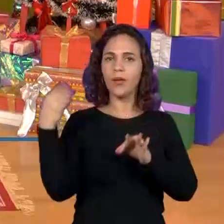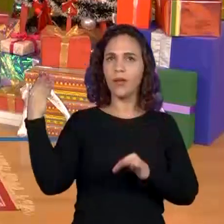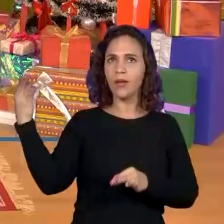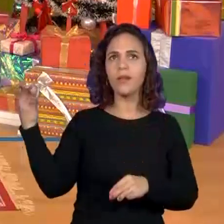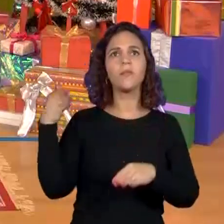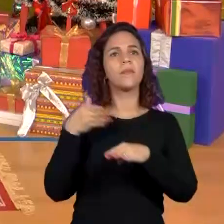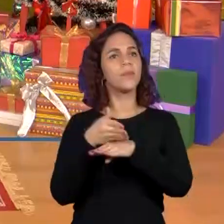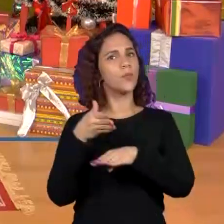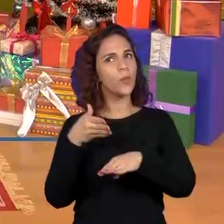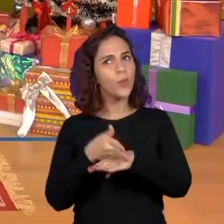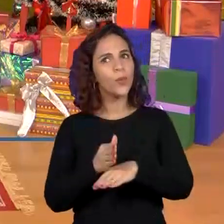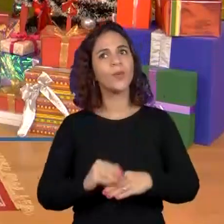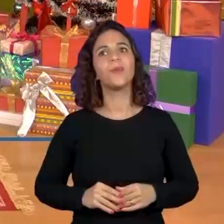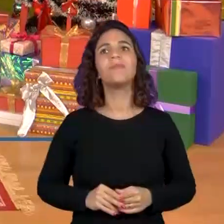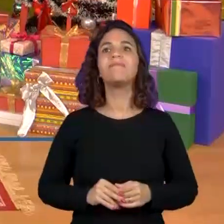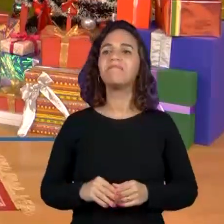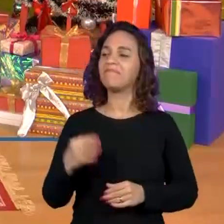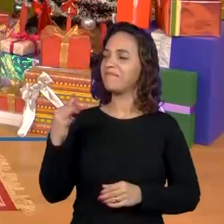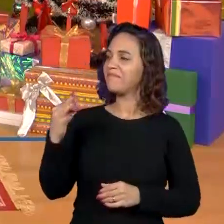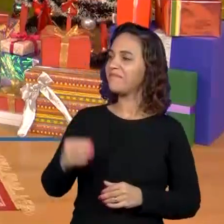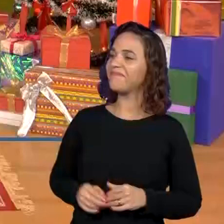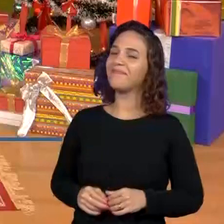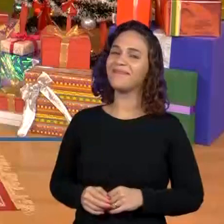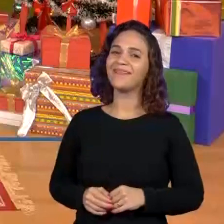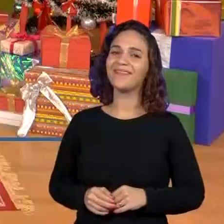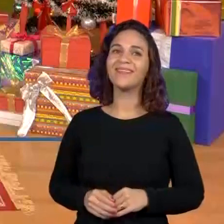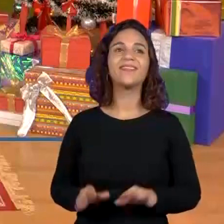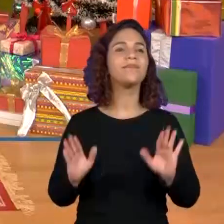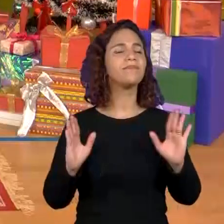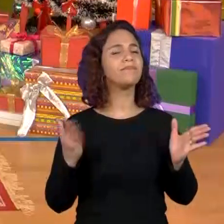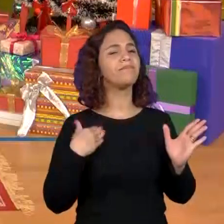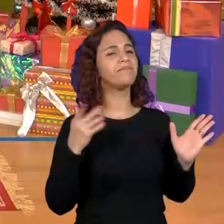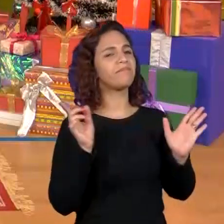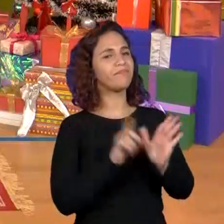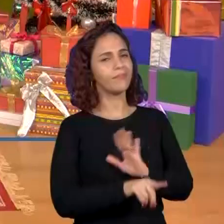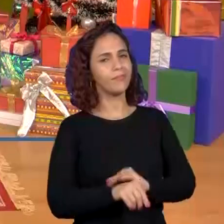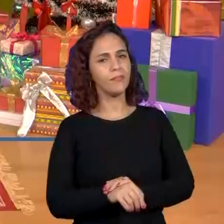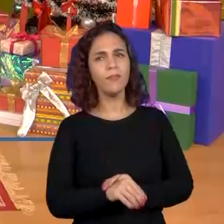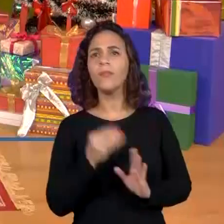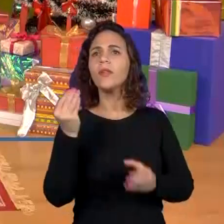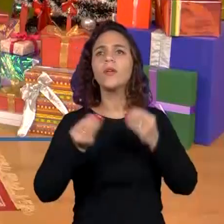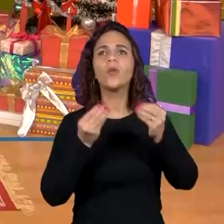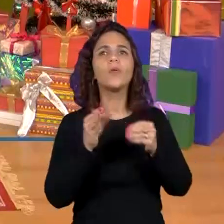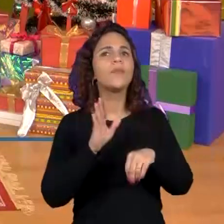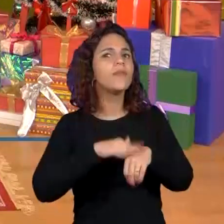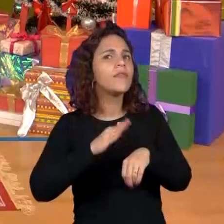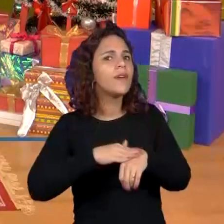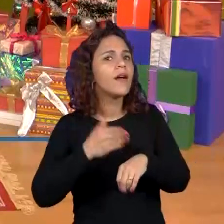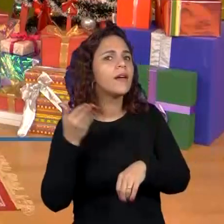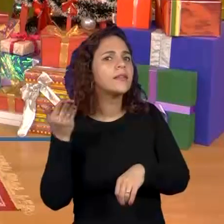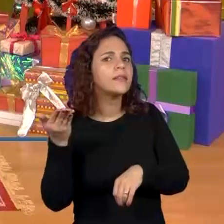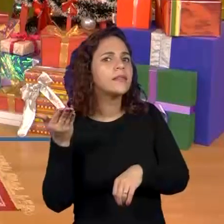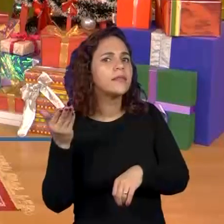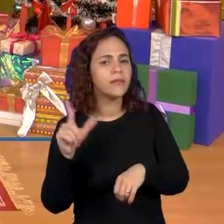junto, né? Muito bem. Agora, professora Juliana, como construir um gráfico?